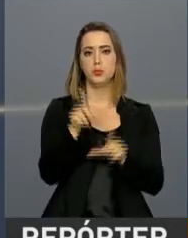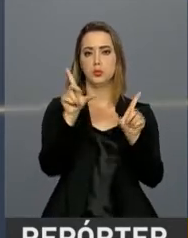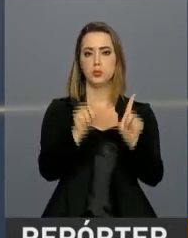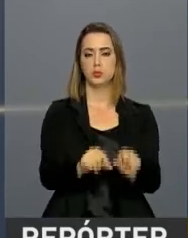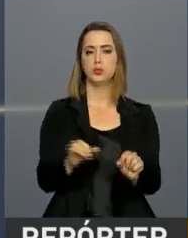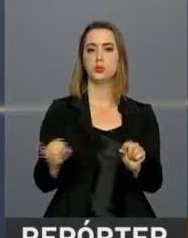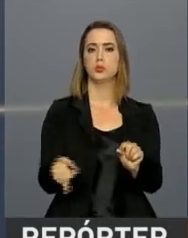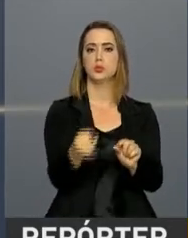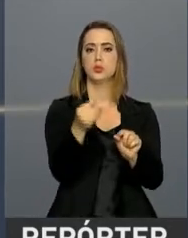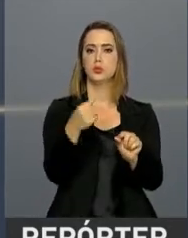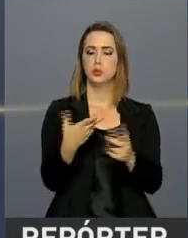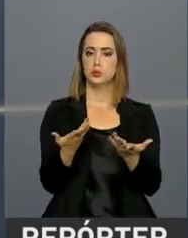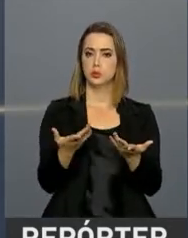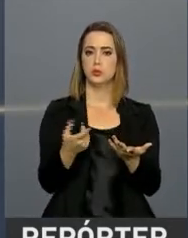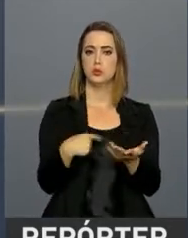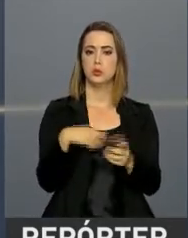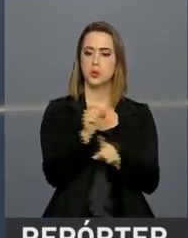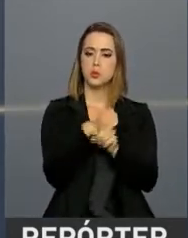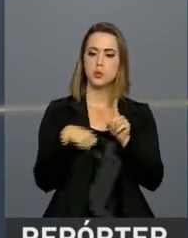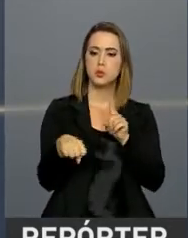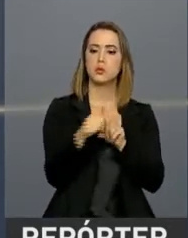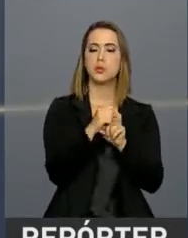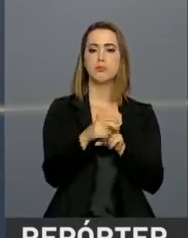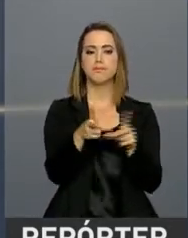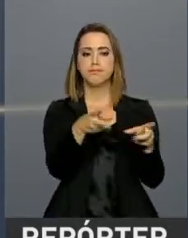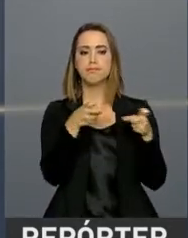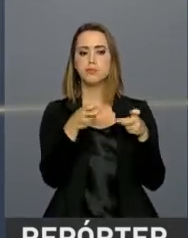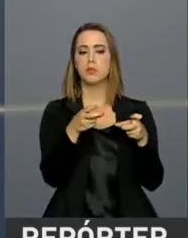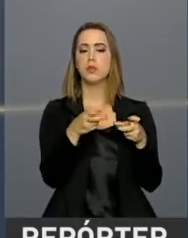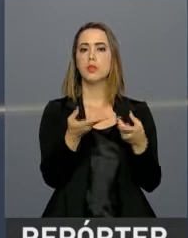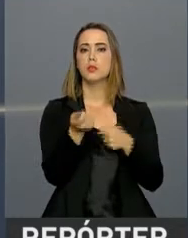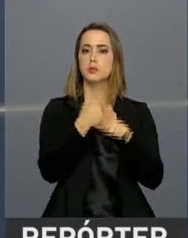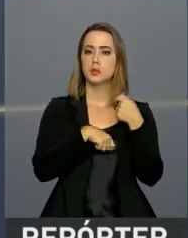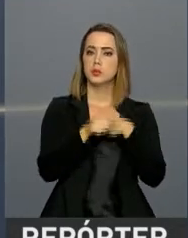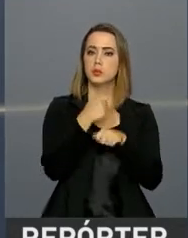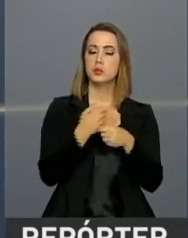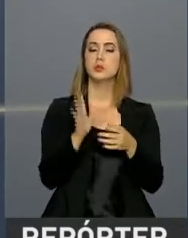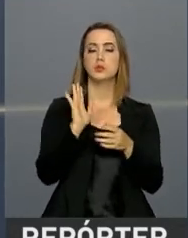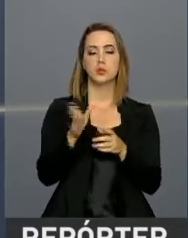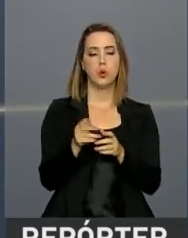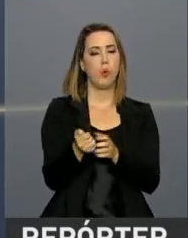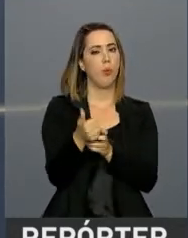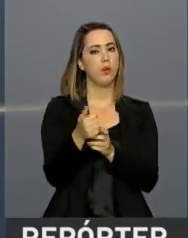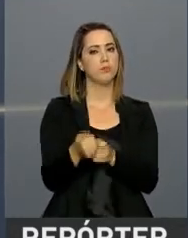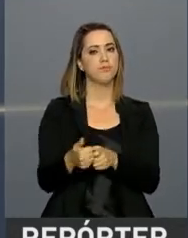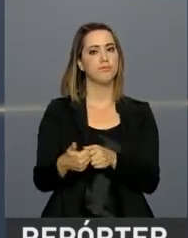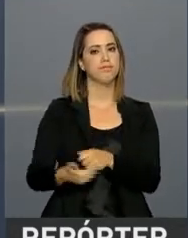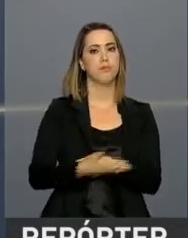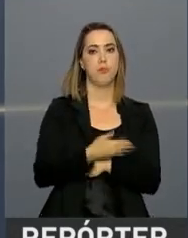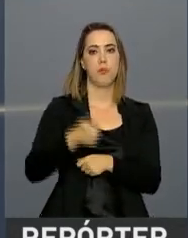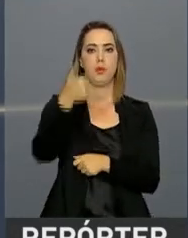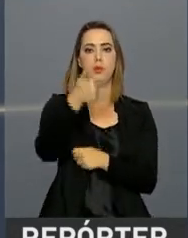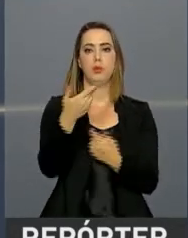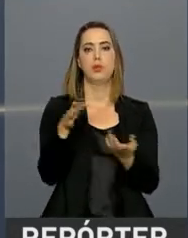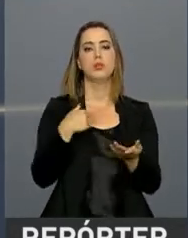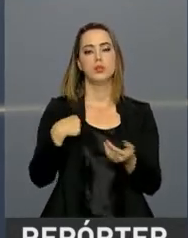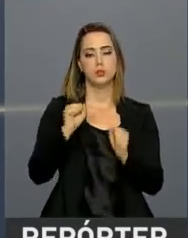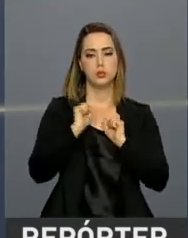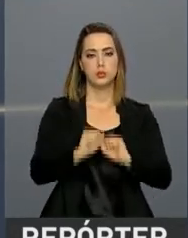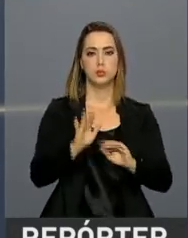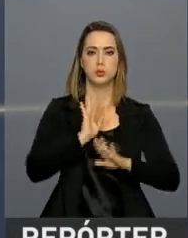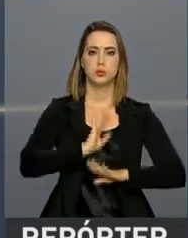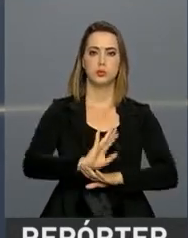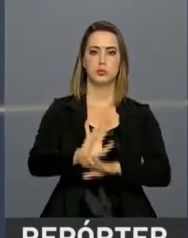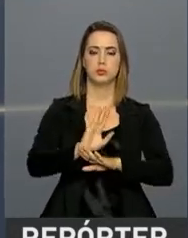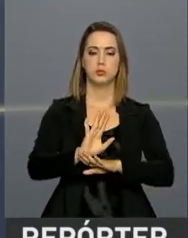que a gente consiga aí, que as pessoas percebam que a economia está num processo de melhoria e assim a gente consiga contribuir